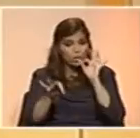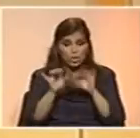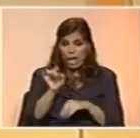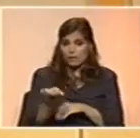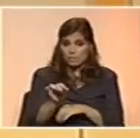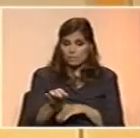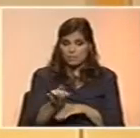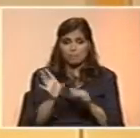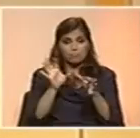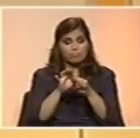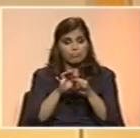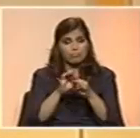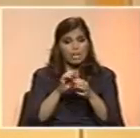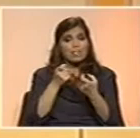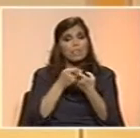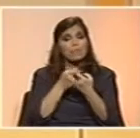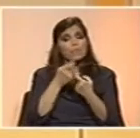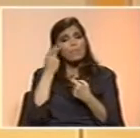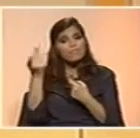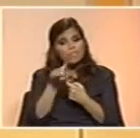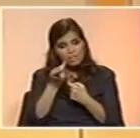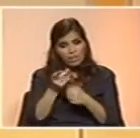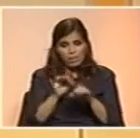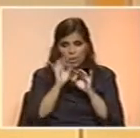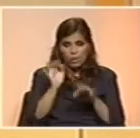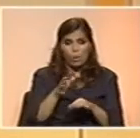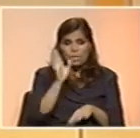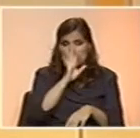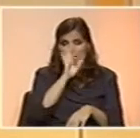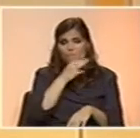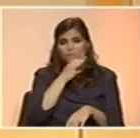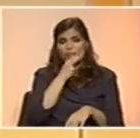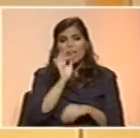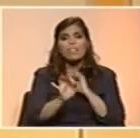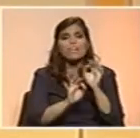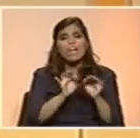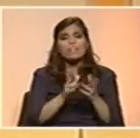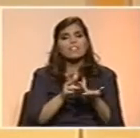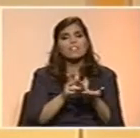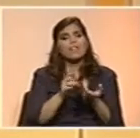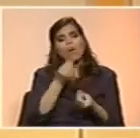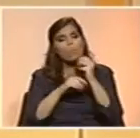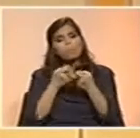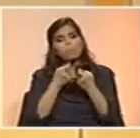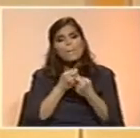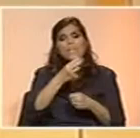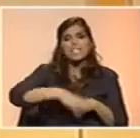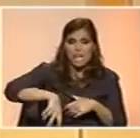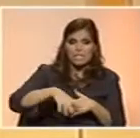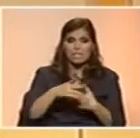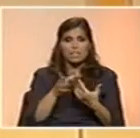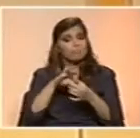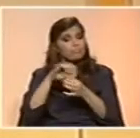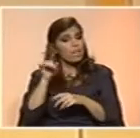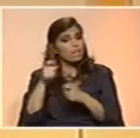opções enquadradas num estilo de vida. Da mesma forma, quando se fala na dieta mediterrânica, não se pode desenquadrar do estilo de vida associado. E, portanto, é este